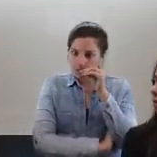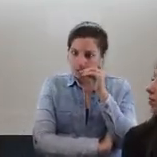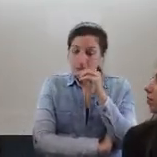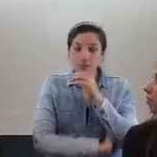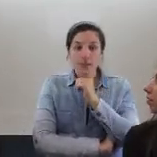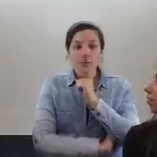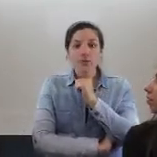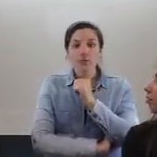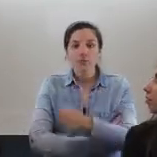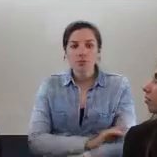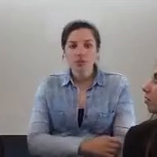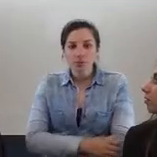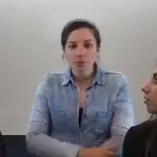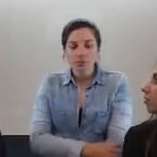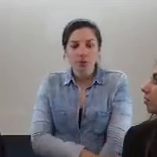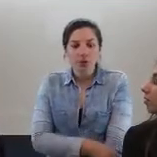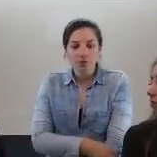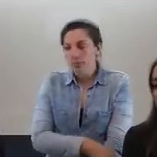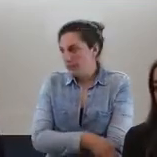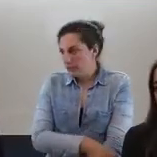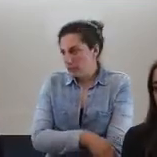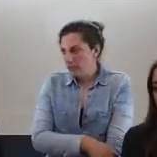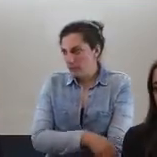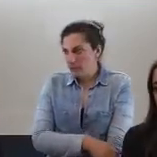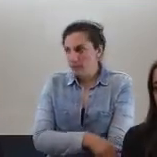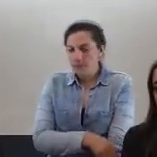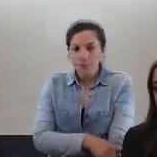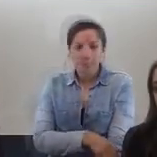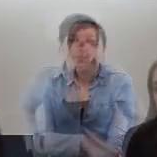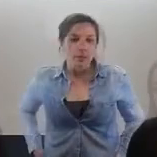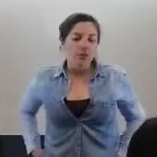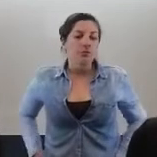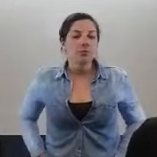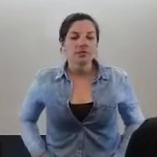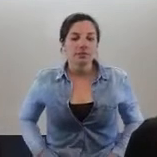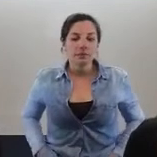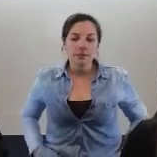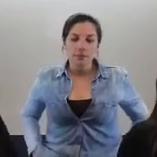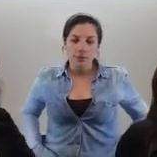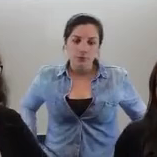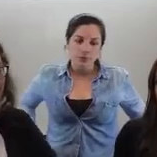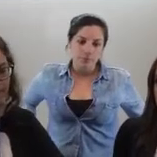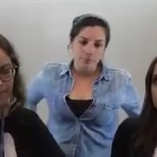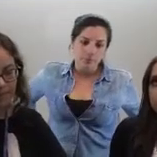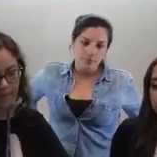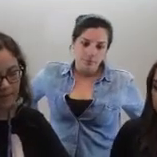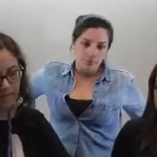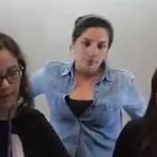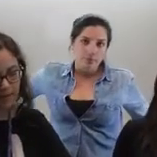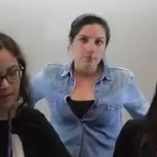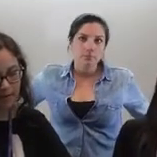livro, prof, que você Tem queira um que nós estamos usando. Pode ser o que a gente está usando? Pode. É alfabetização e letramento.